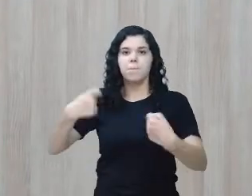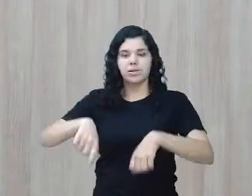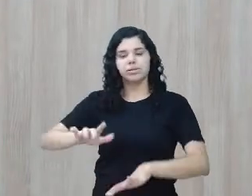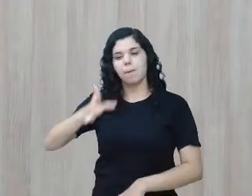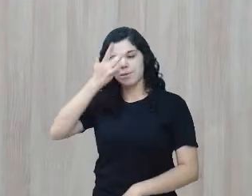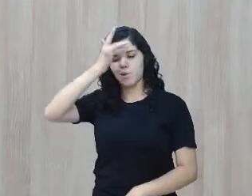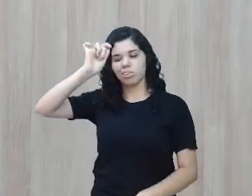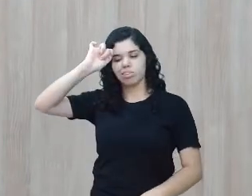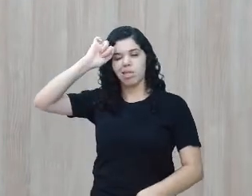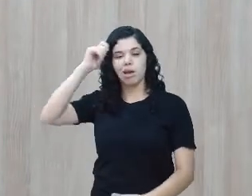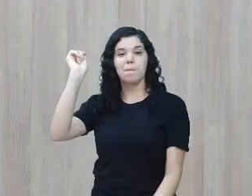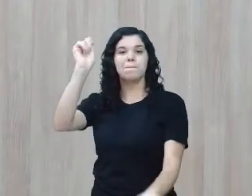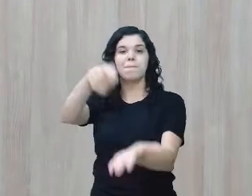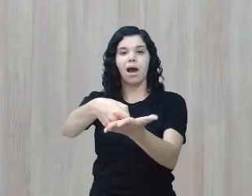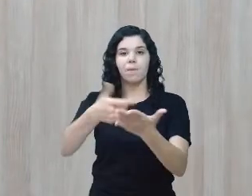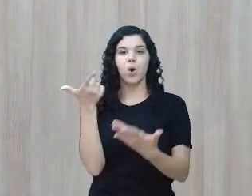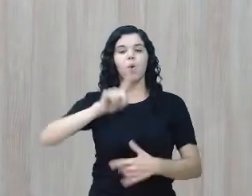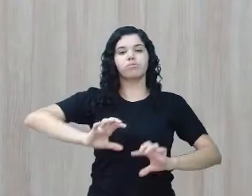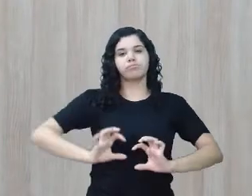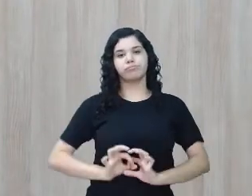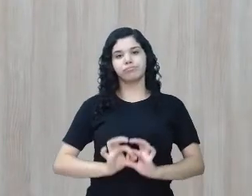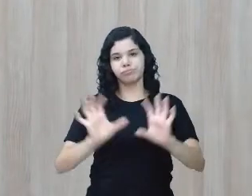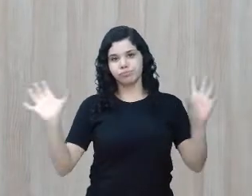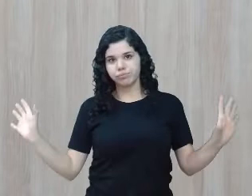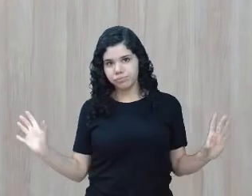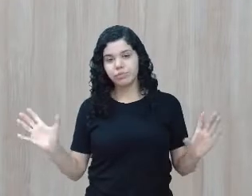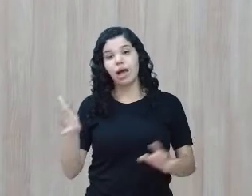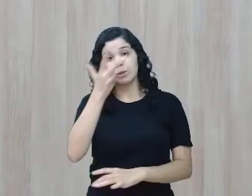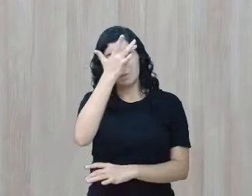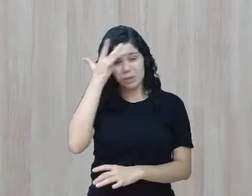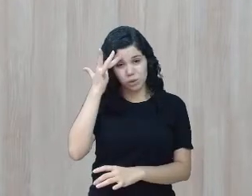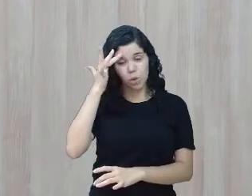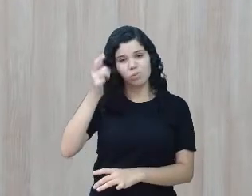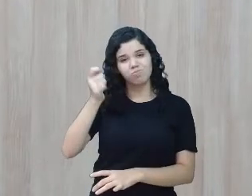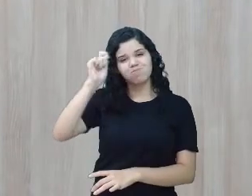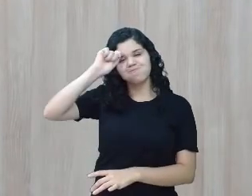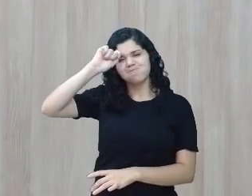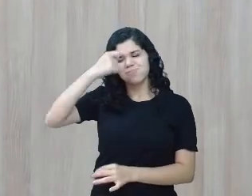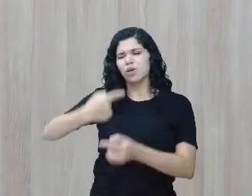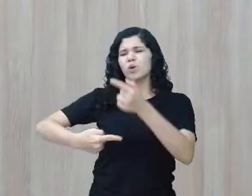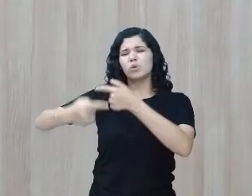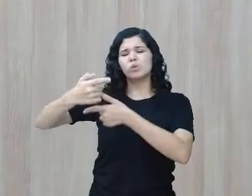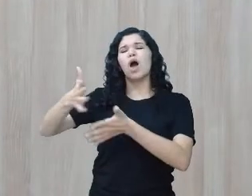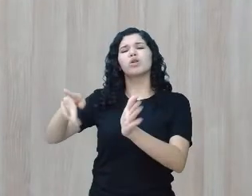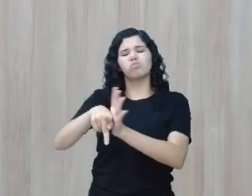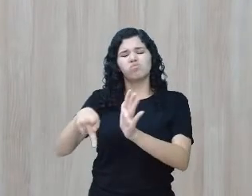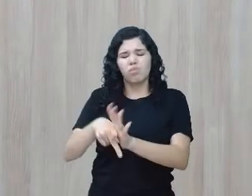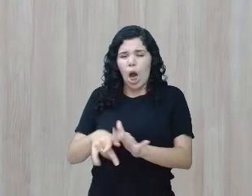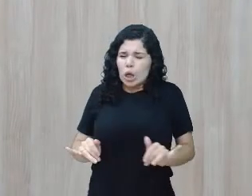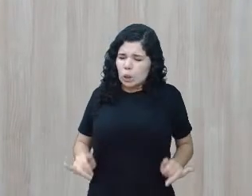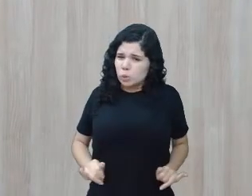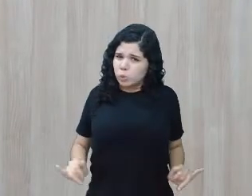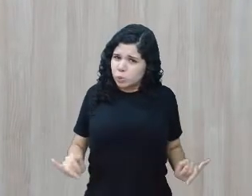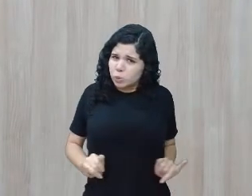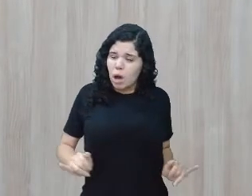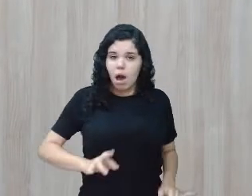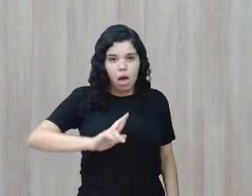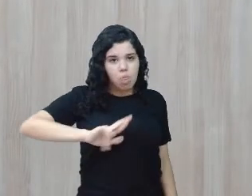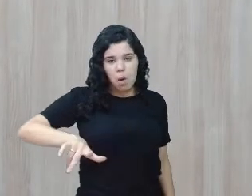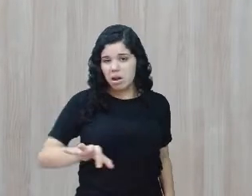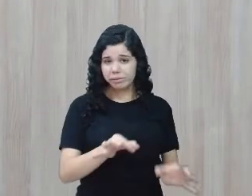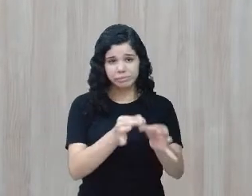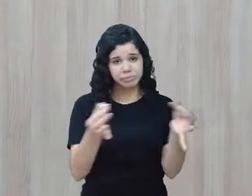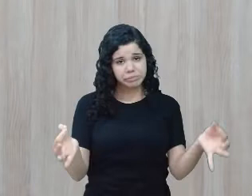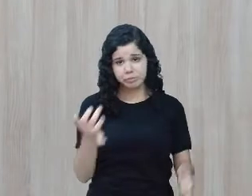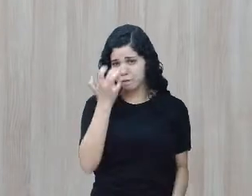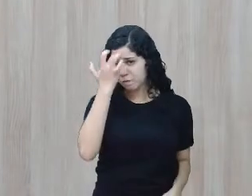negro para que isso pudesse acontecer. A pessoa negra, ela sofria bastante. Não era fácil a vida